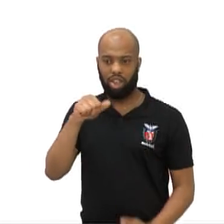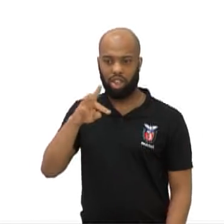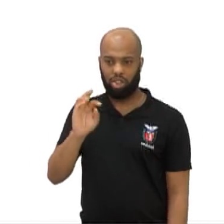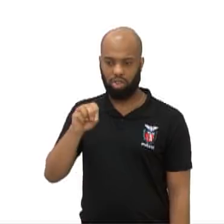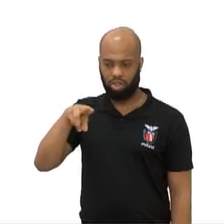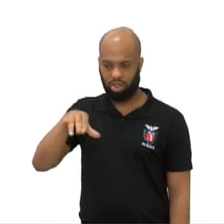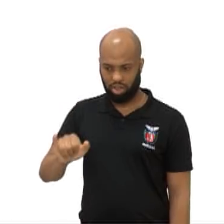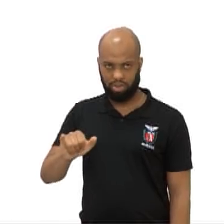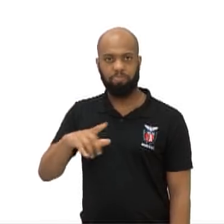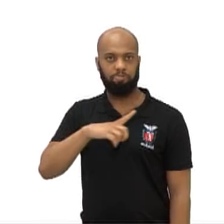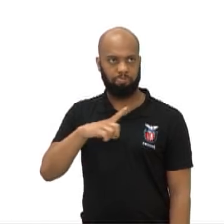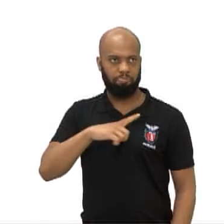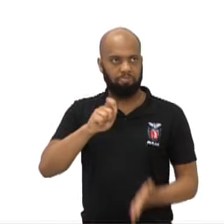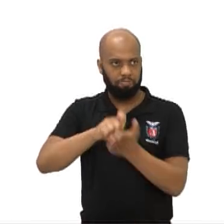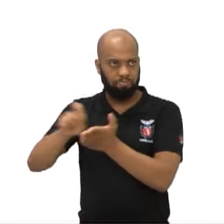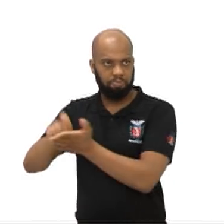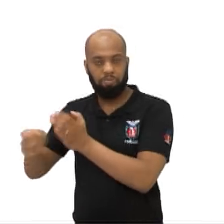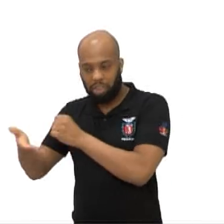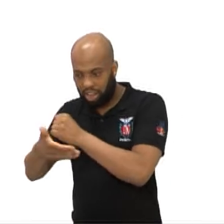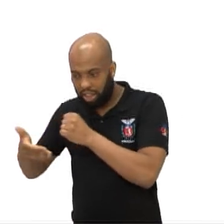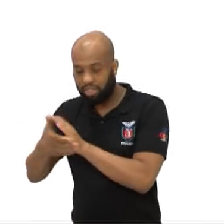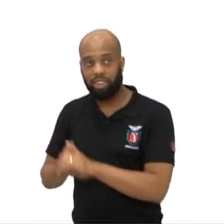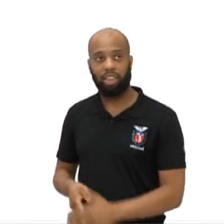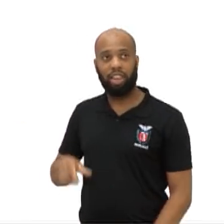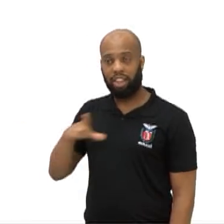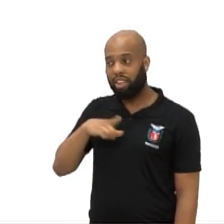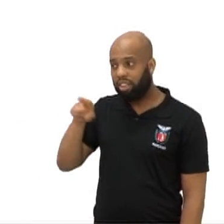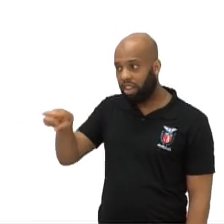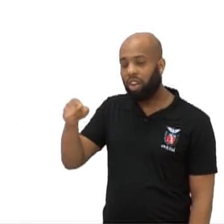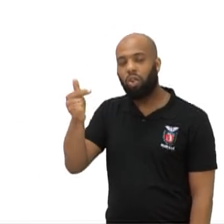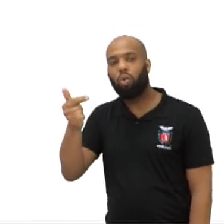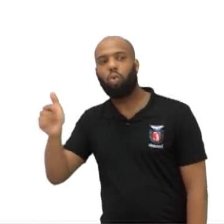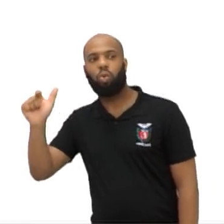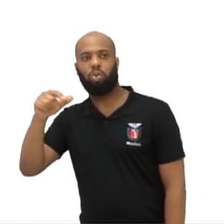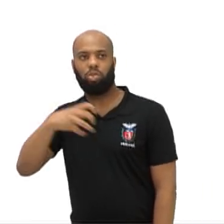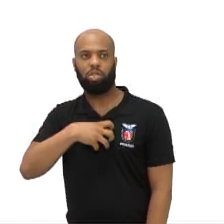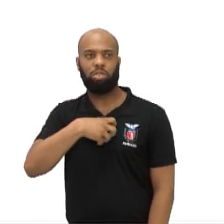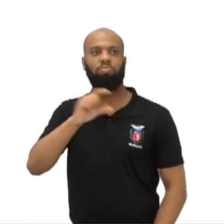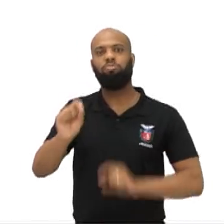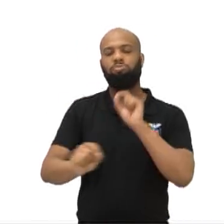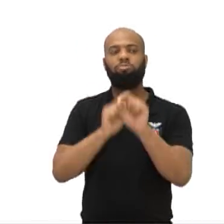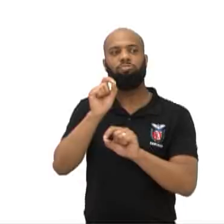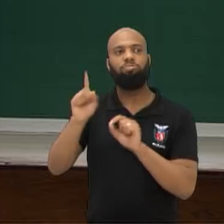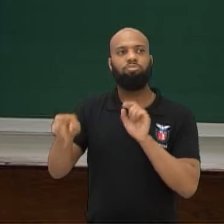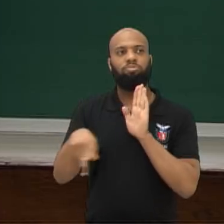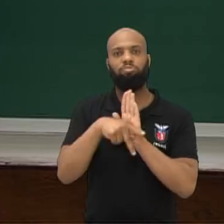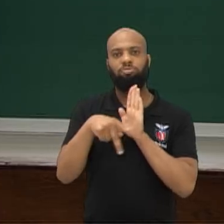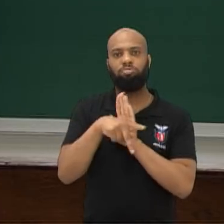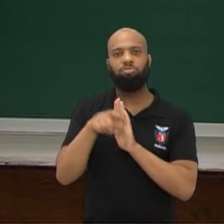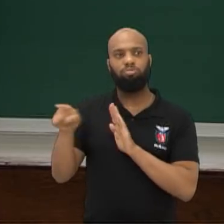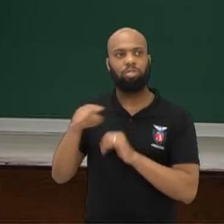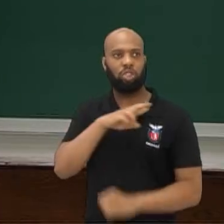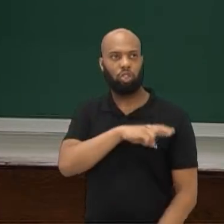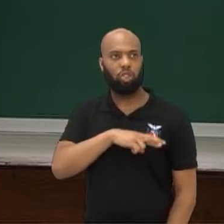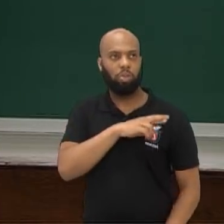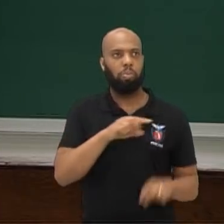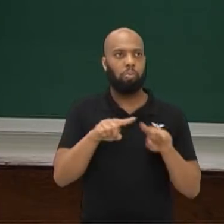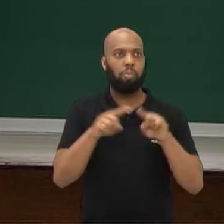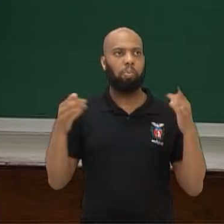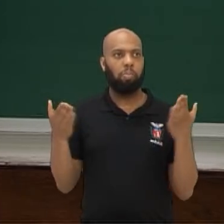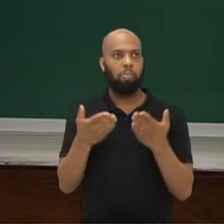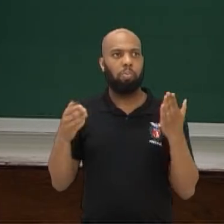de Saint-Exupéry. Então a gente tem aqui uma versão, né, dessa narrativa, uma versão desse romance, porém